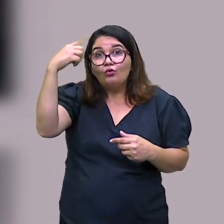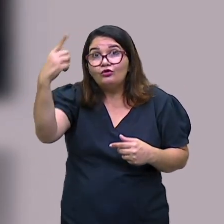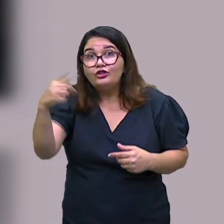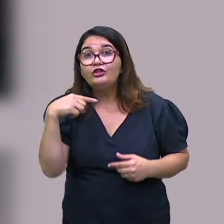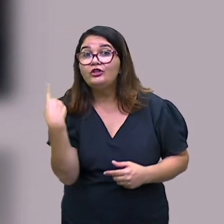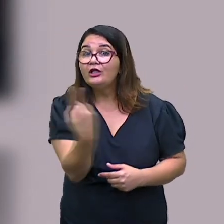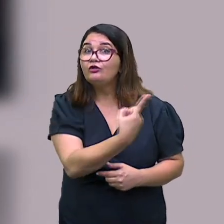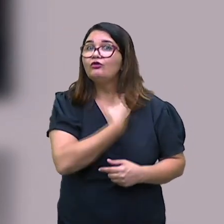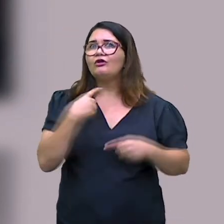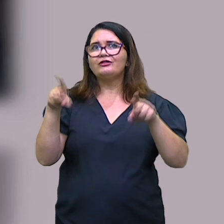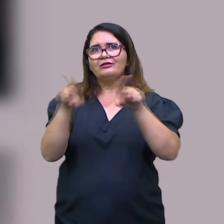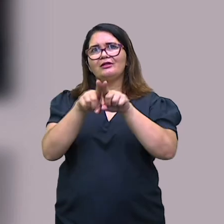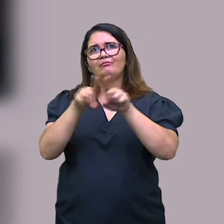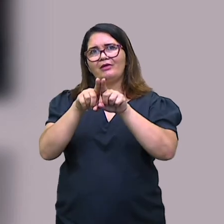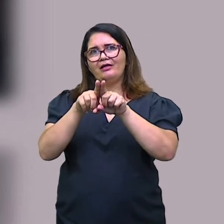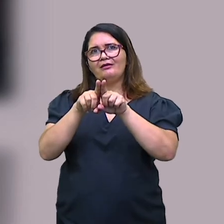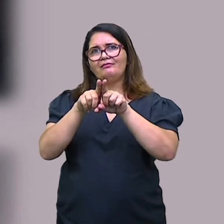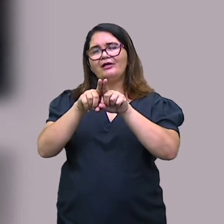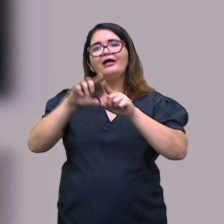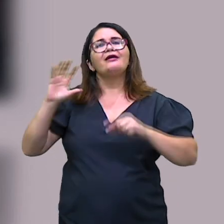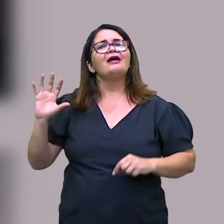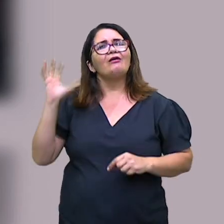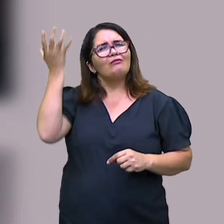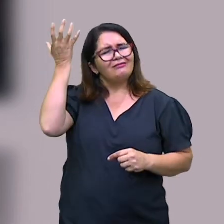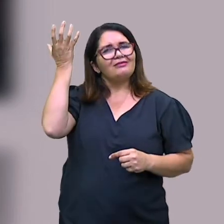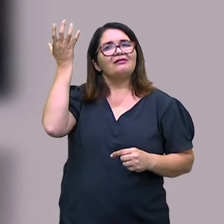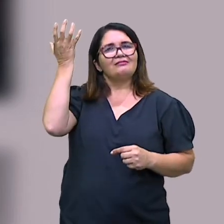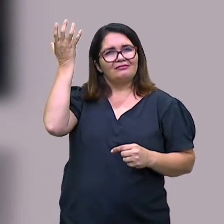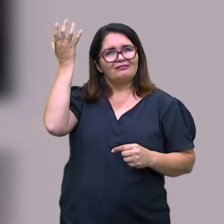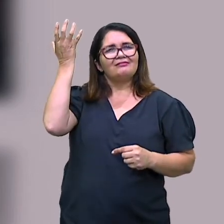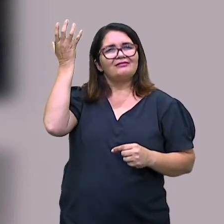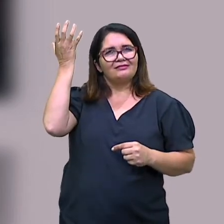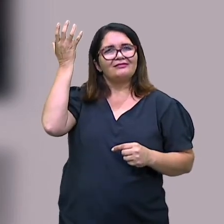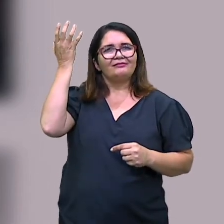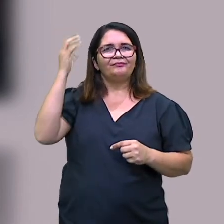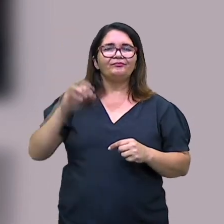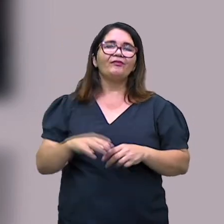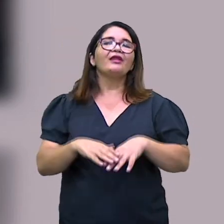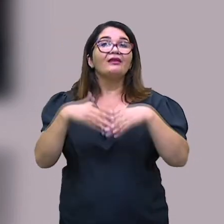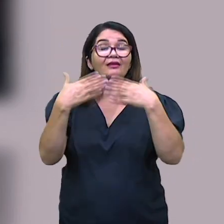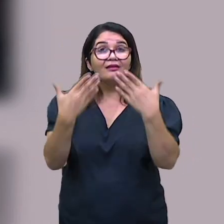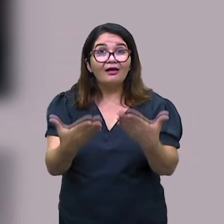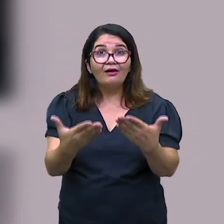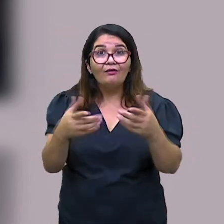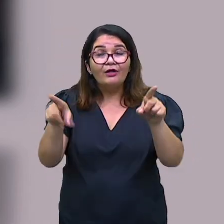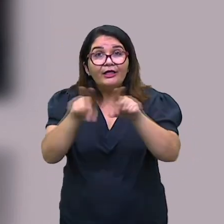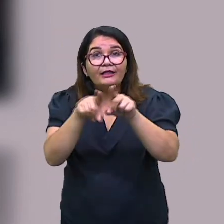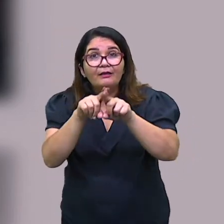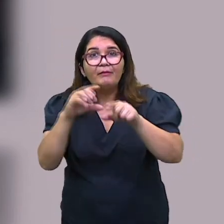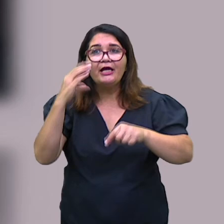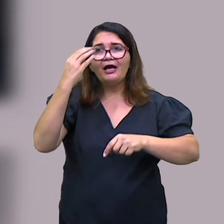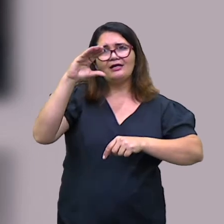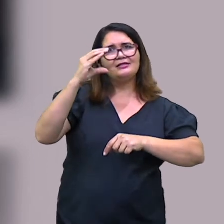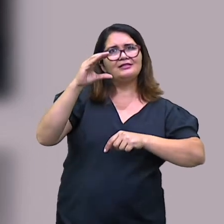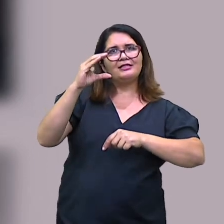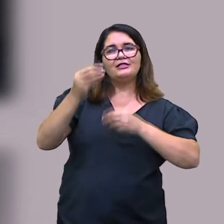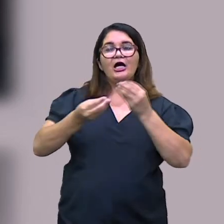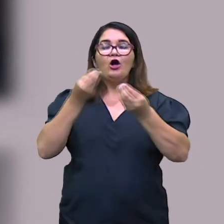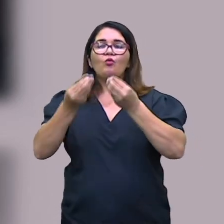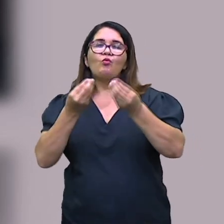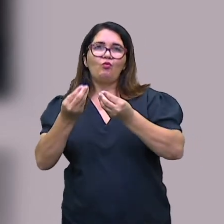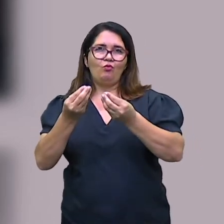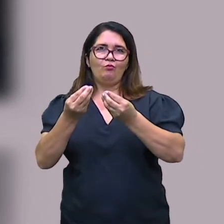dá conta disso. Hoje vocês já sabem falar, conversar sobre isso com os pais de vocês, não é